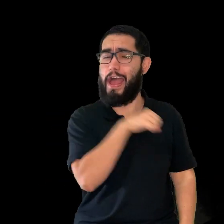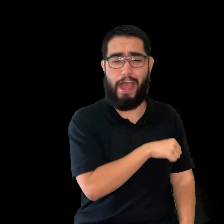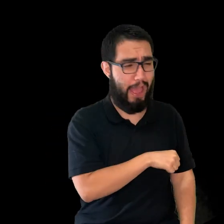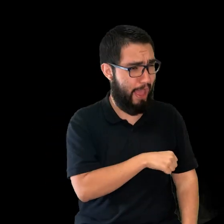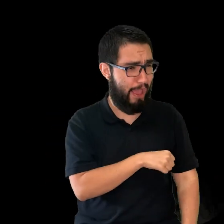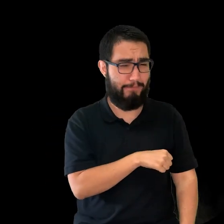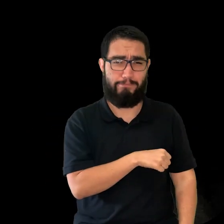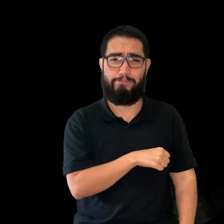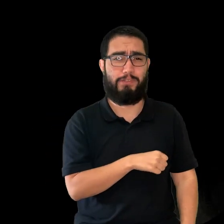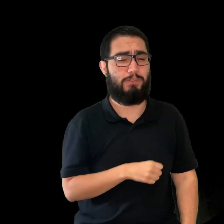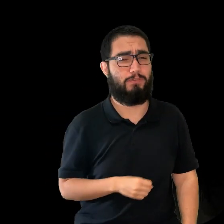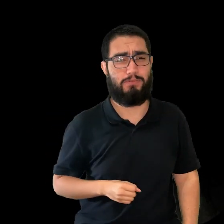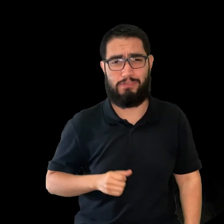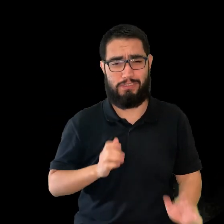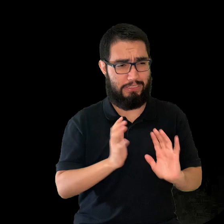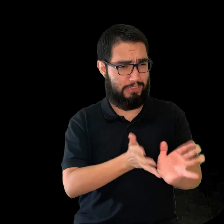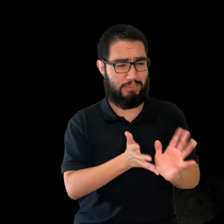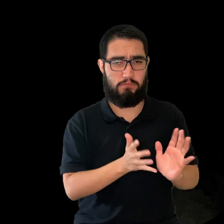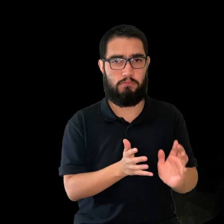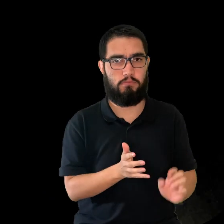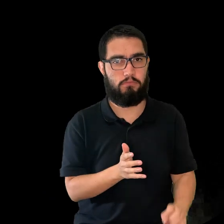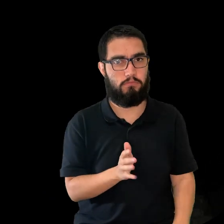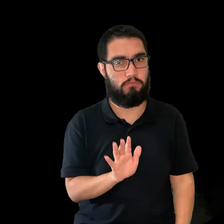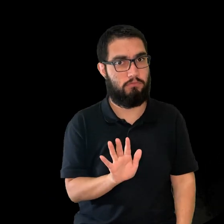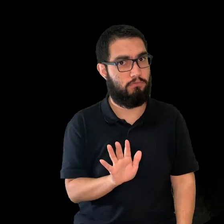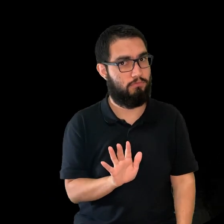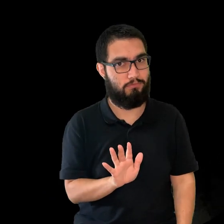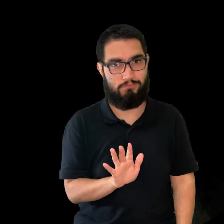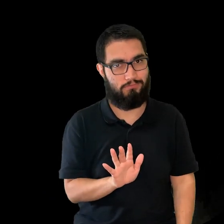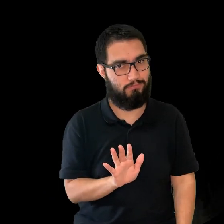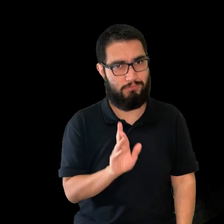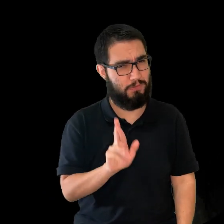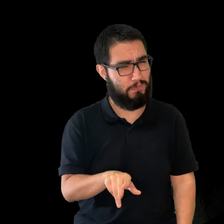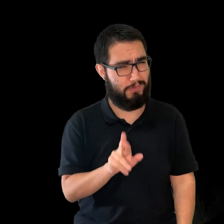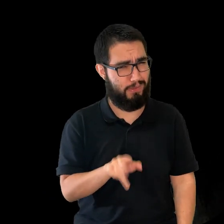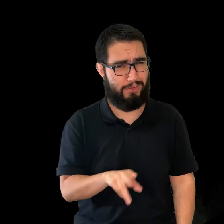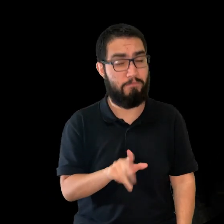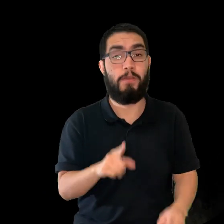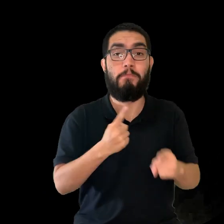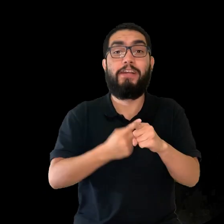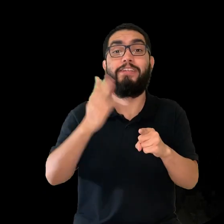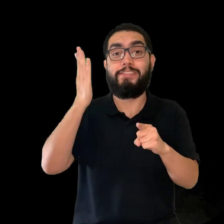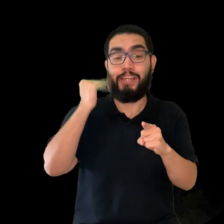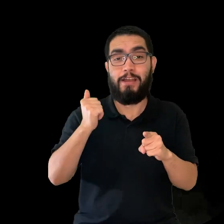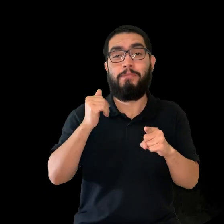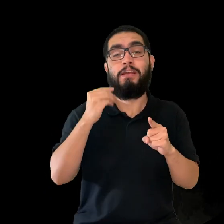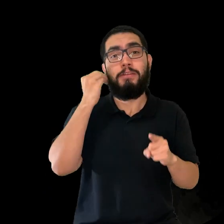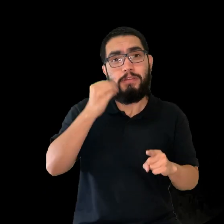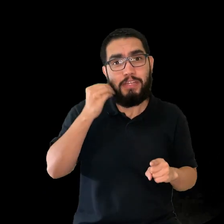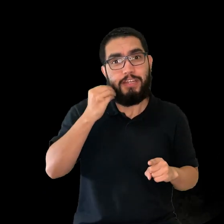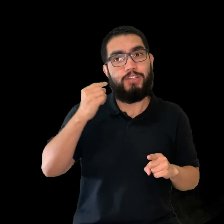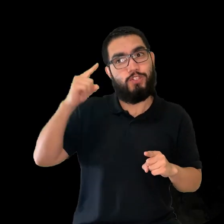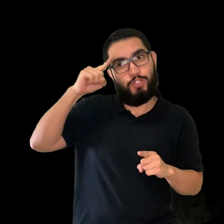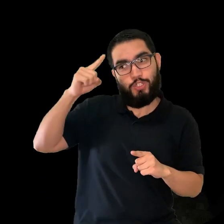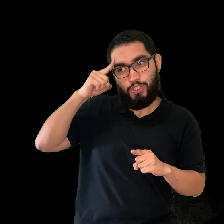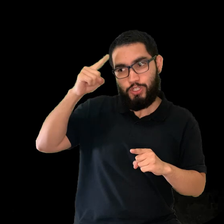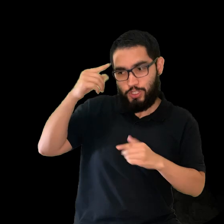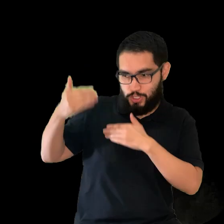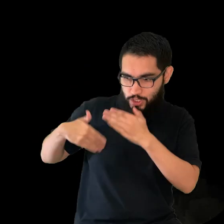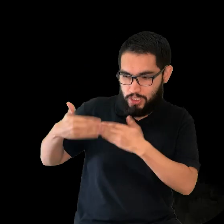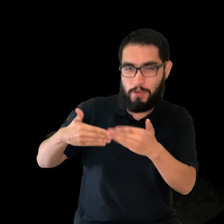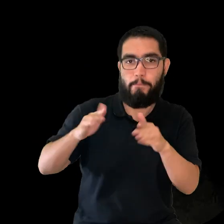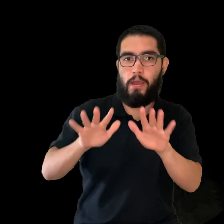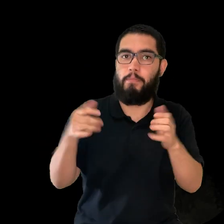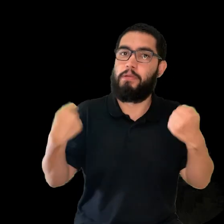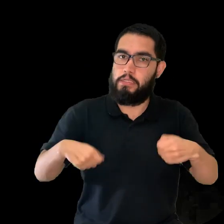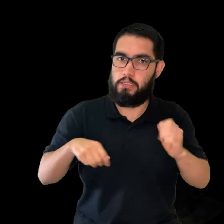rapidamente aprender e sair fluente em língua de sinais, e isso é um equívoco, porque a gente sabe que a experiência vem com o dia a dia, mas